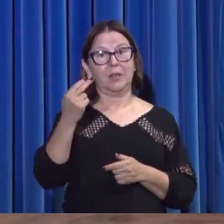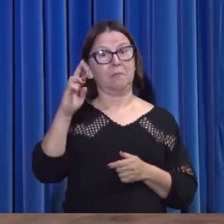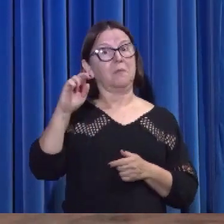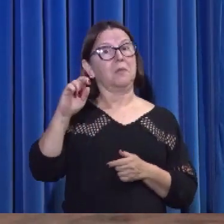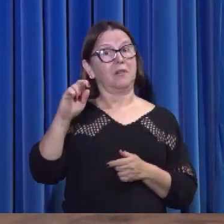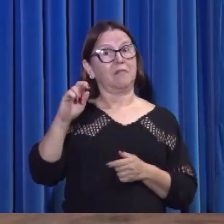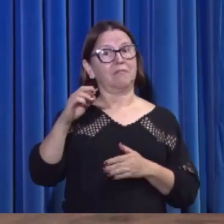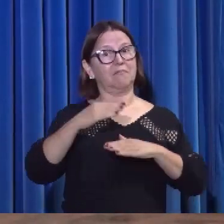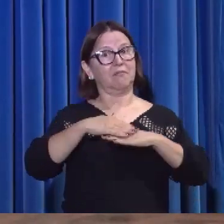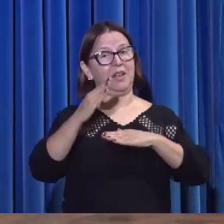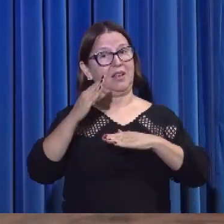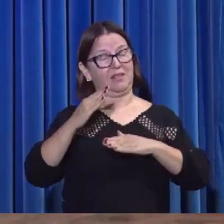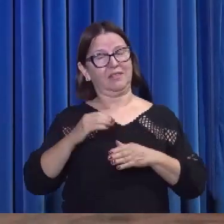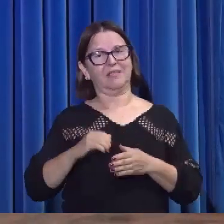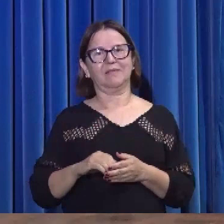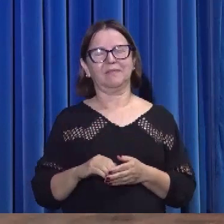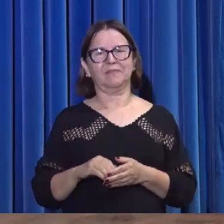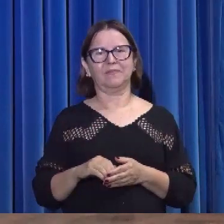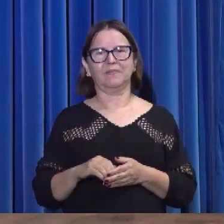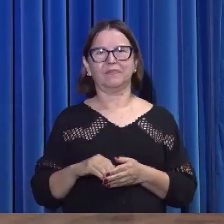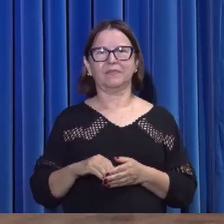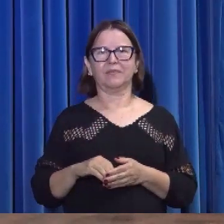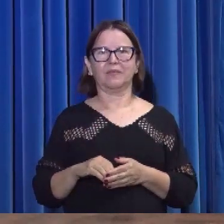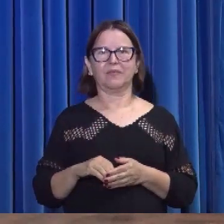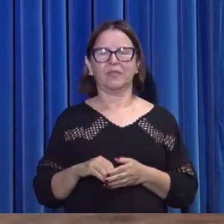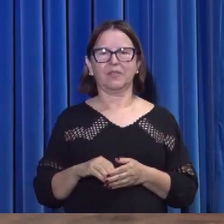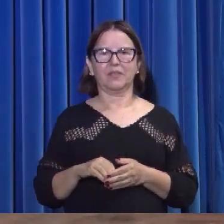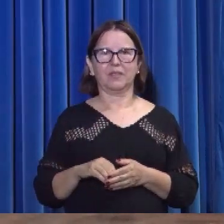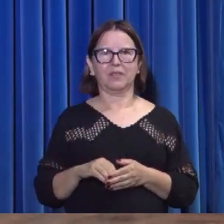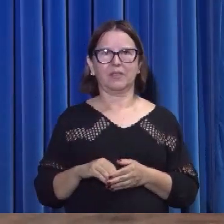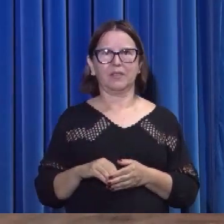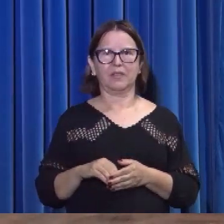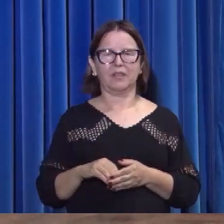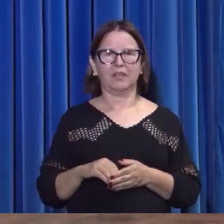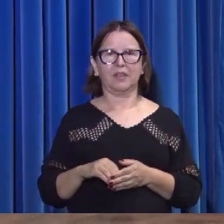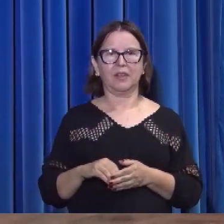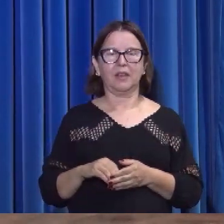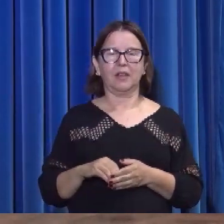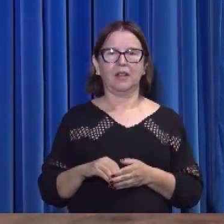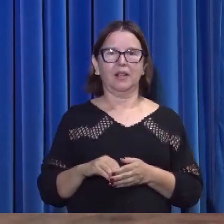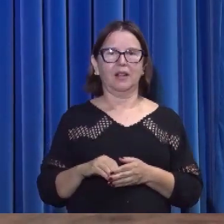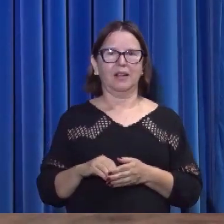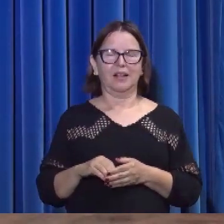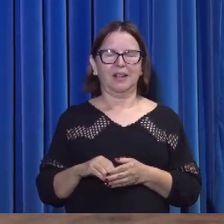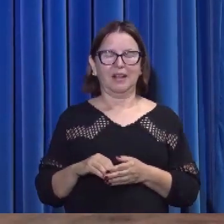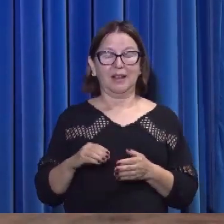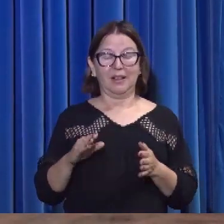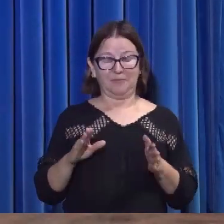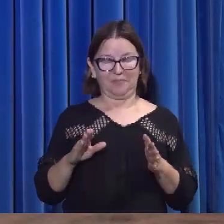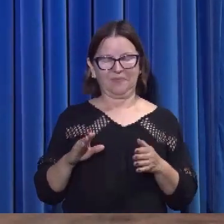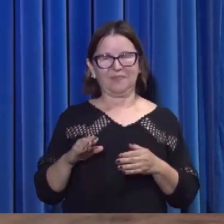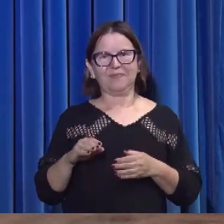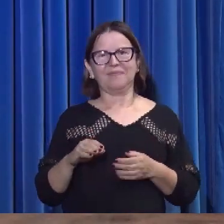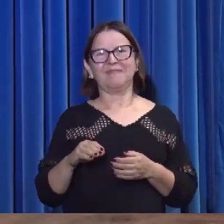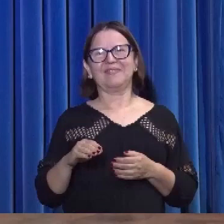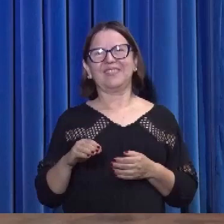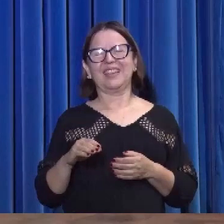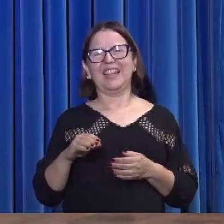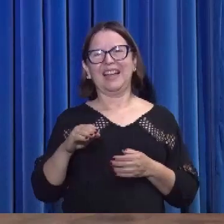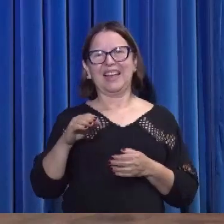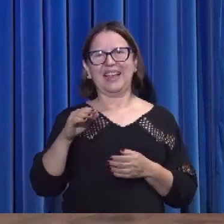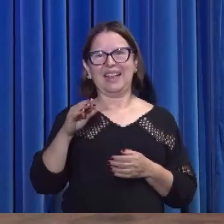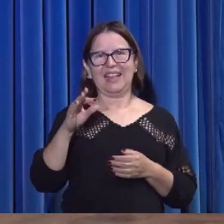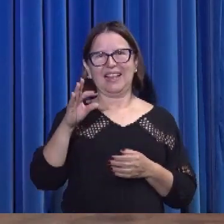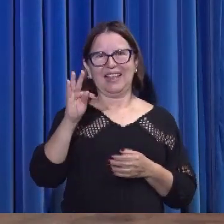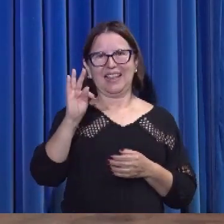mais. Aqui lança por terra a teoria da reencarnação. Porque a teoria da reencarnação é que quando você